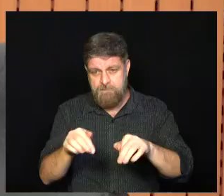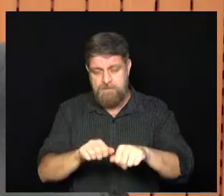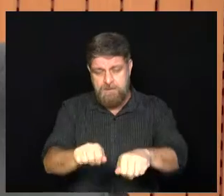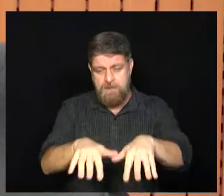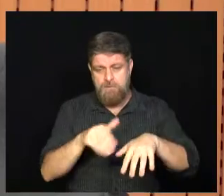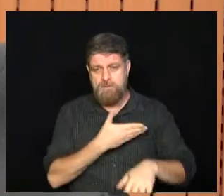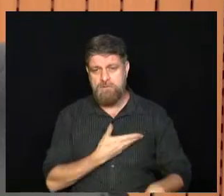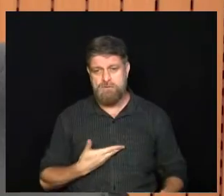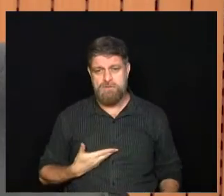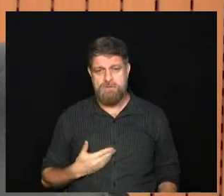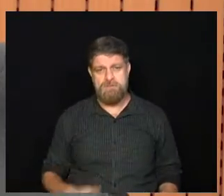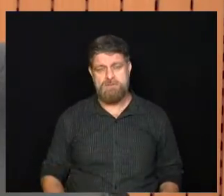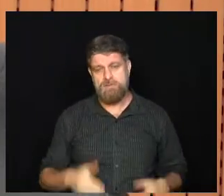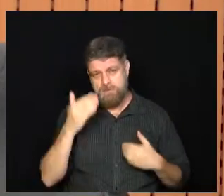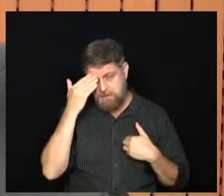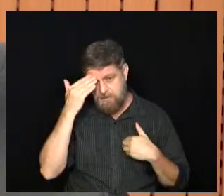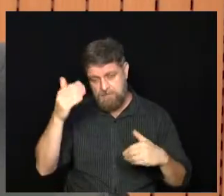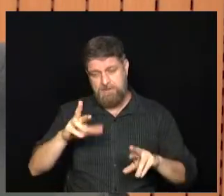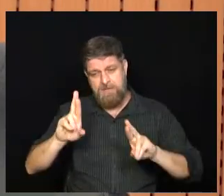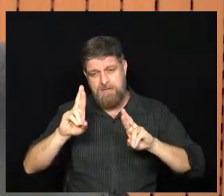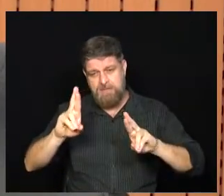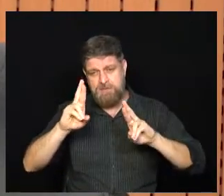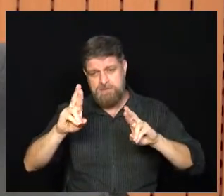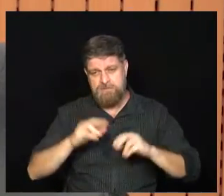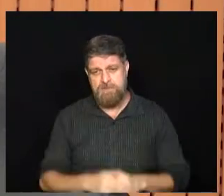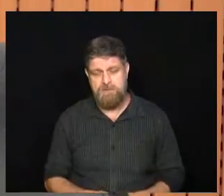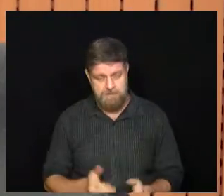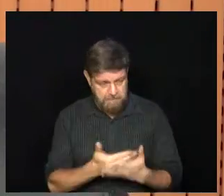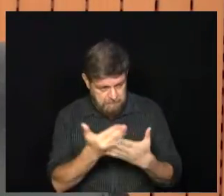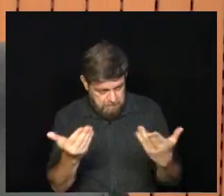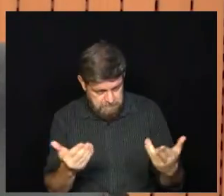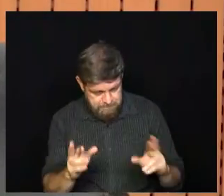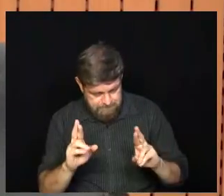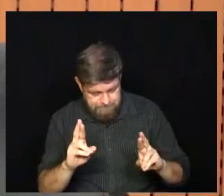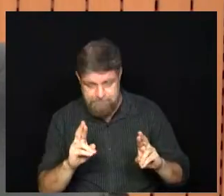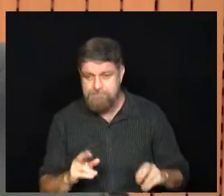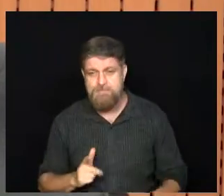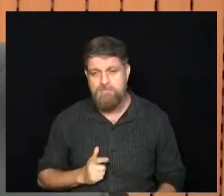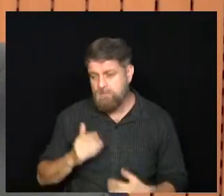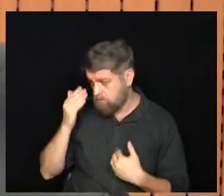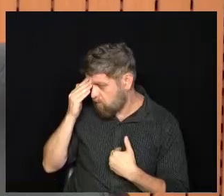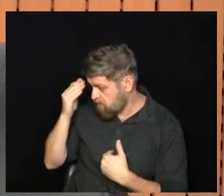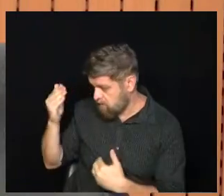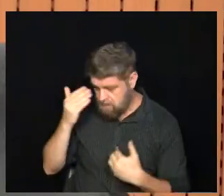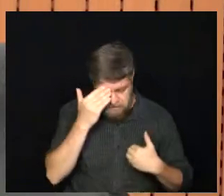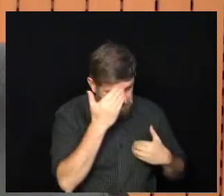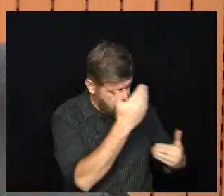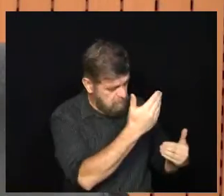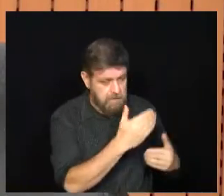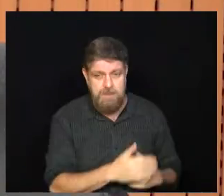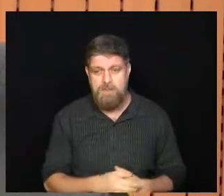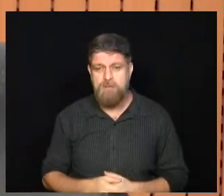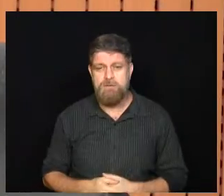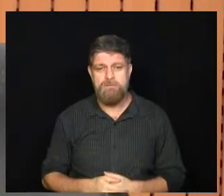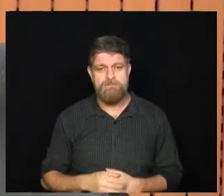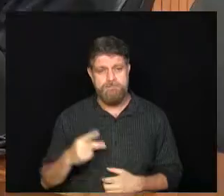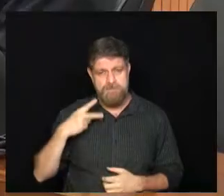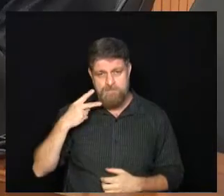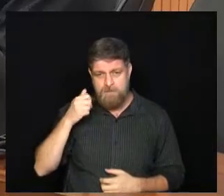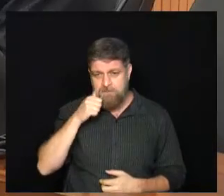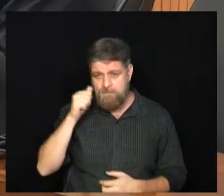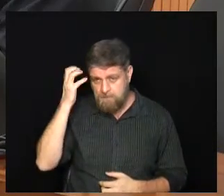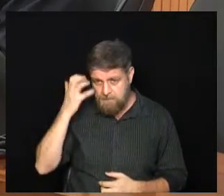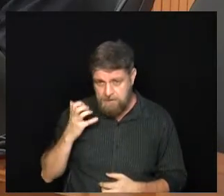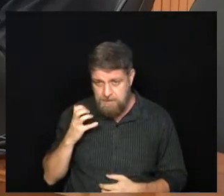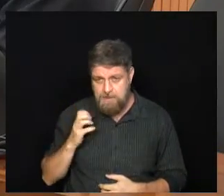audiência. Muito obrigado, espero que tenhamos atendido a expectativa de todos. Obrigado, secretário, obrigado, diretor, obrigado, vereadora Guida, que se